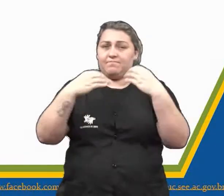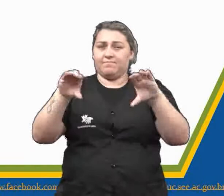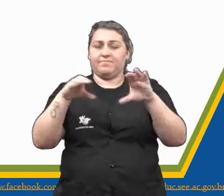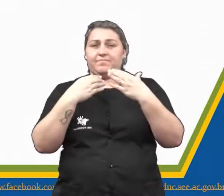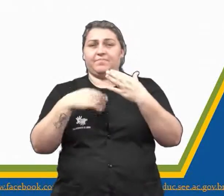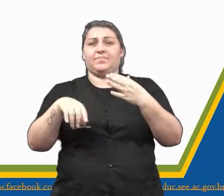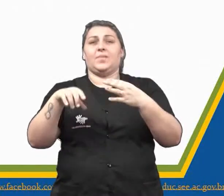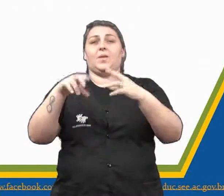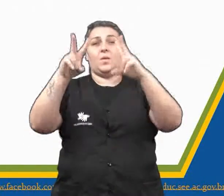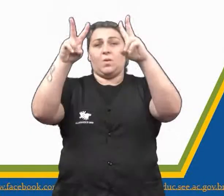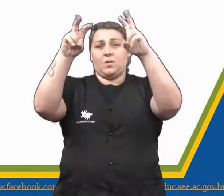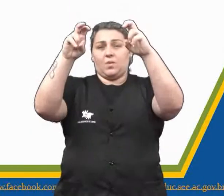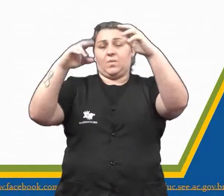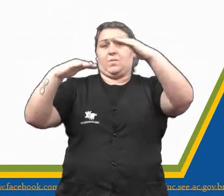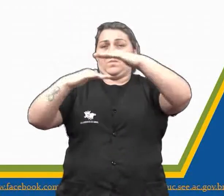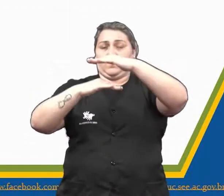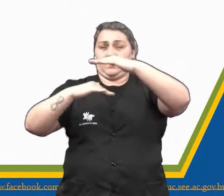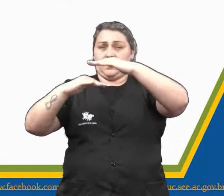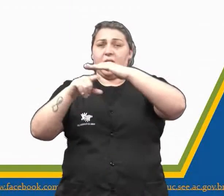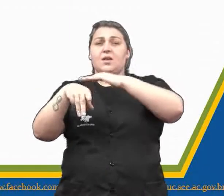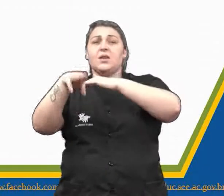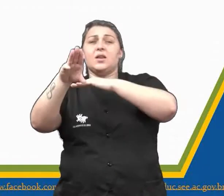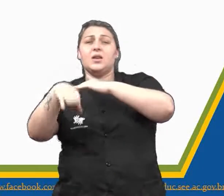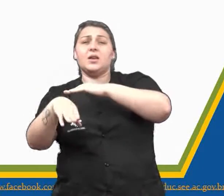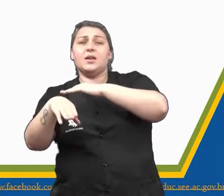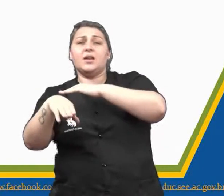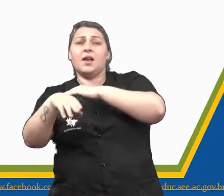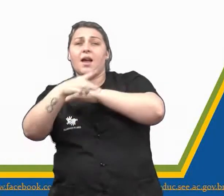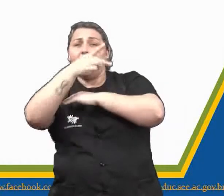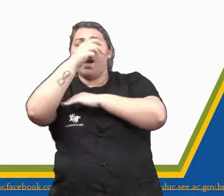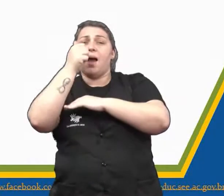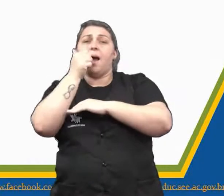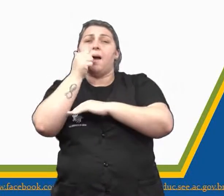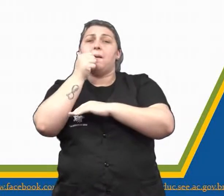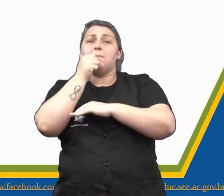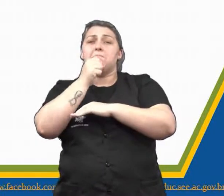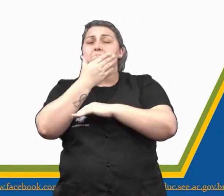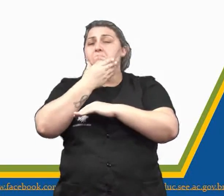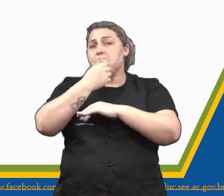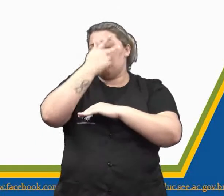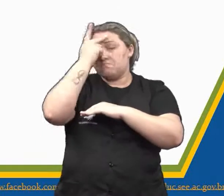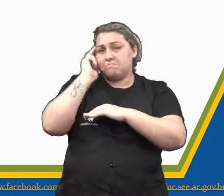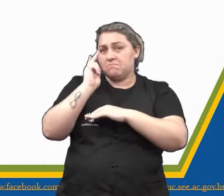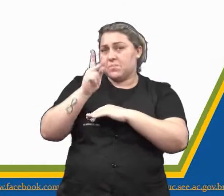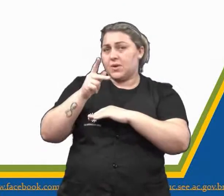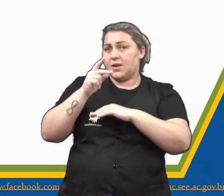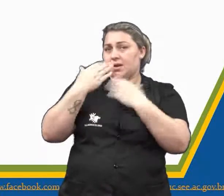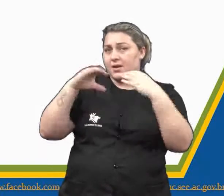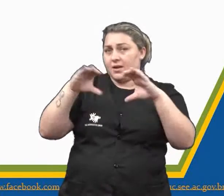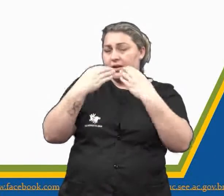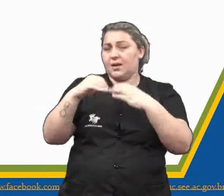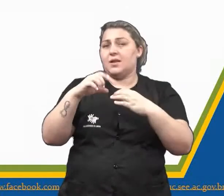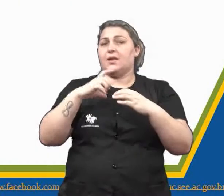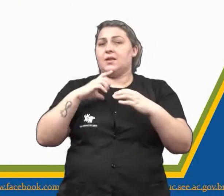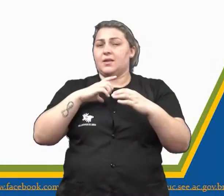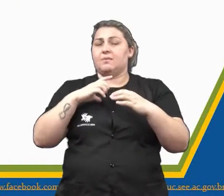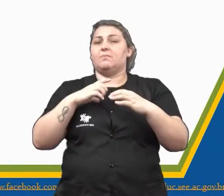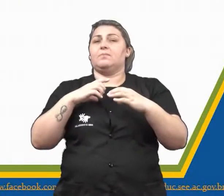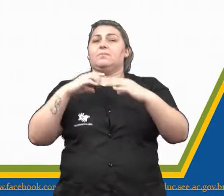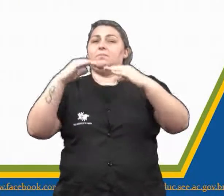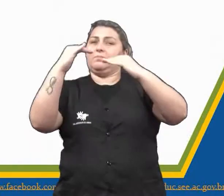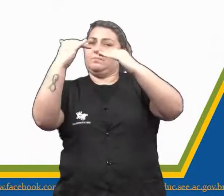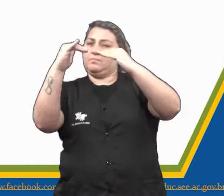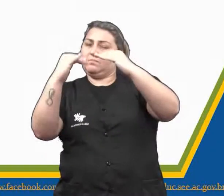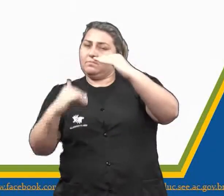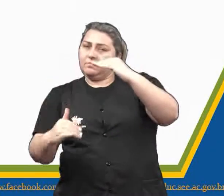um título, logo abaixo tem quem canta, que é às vezes o cantor ou o grupo. Essa música também tem o refrão,